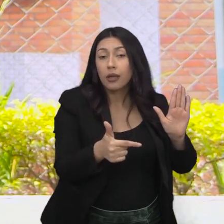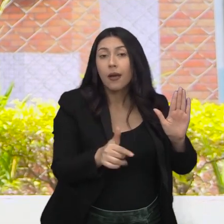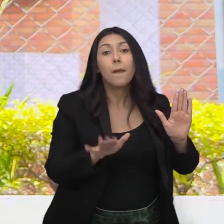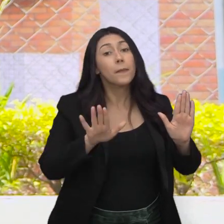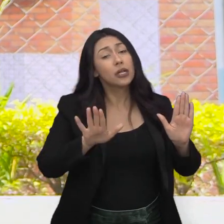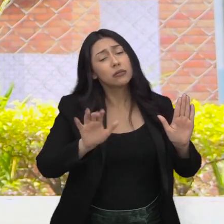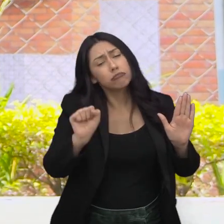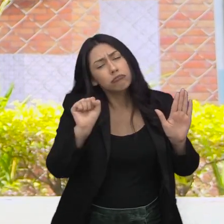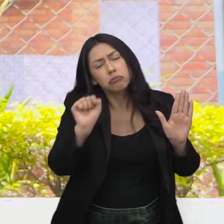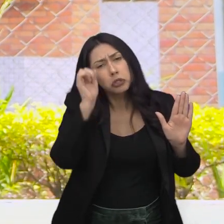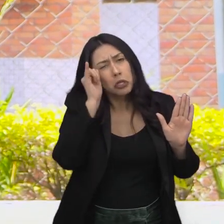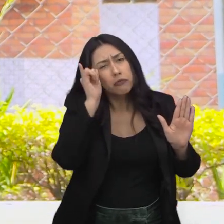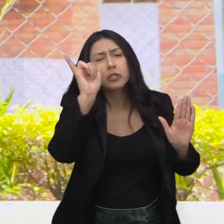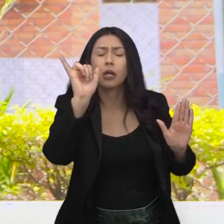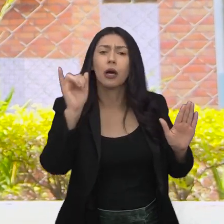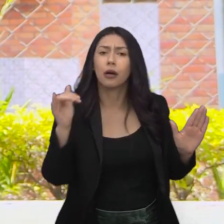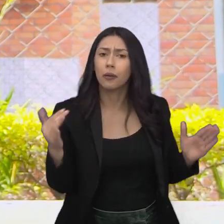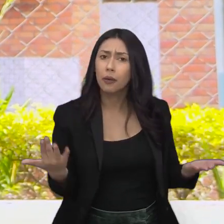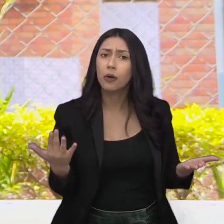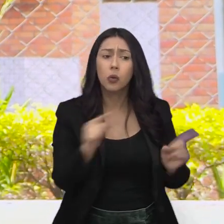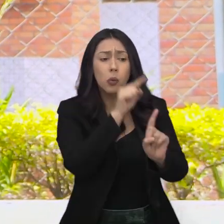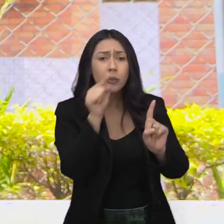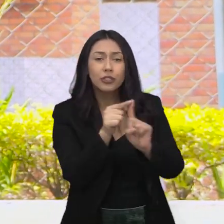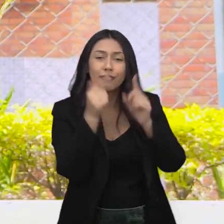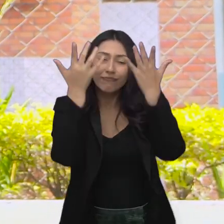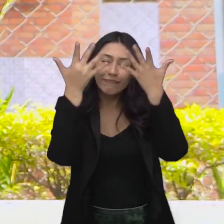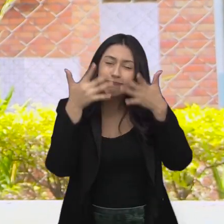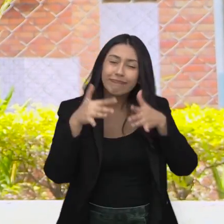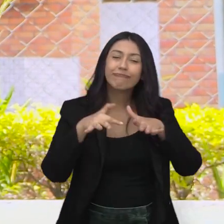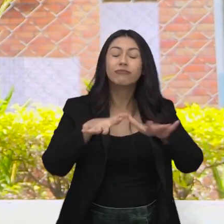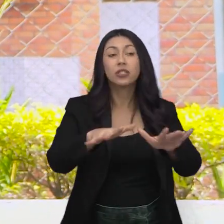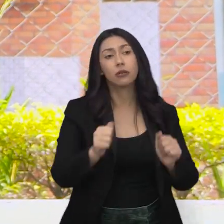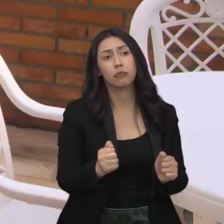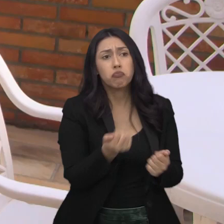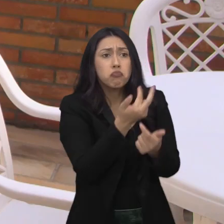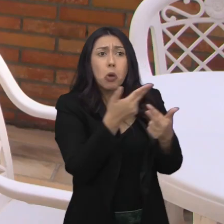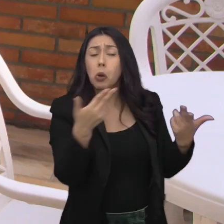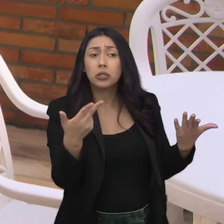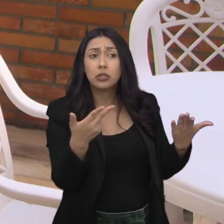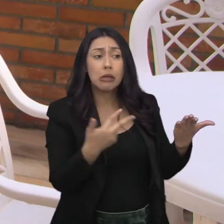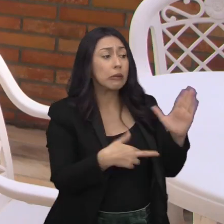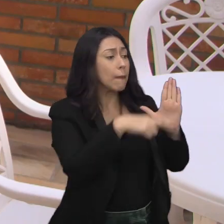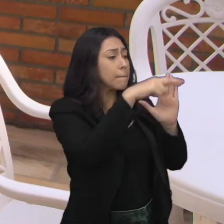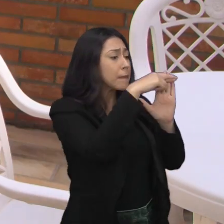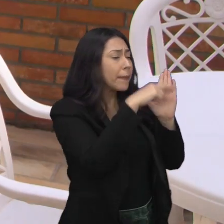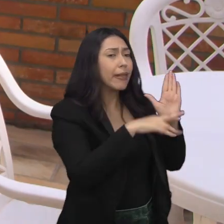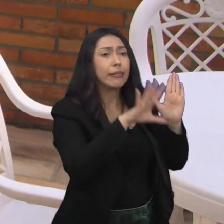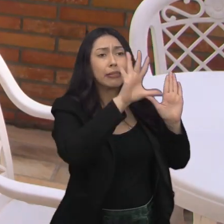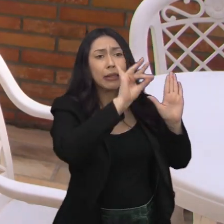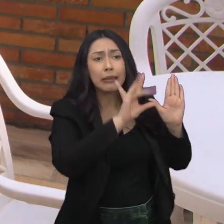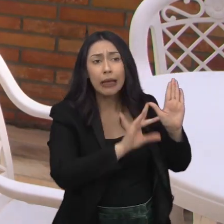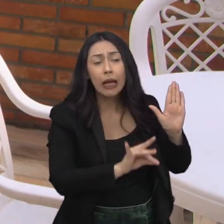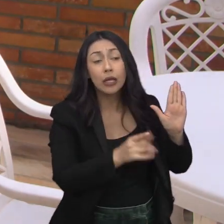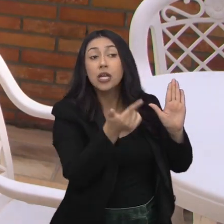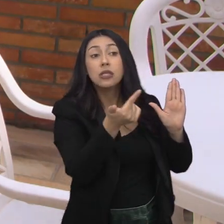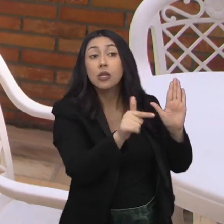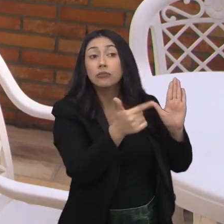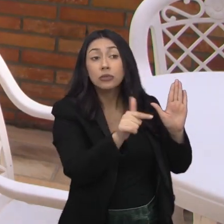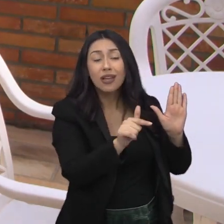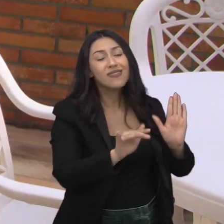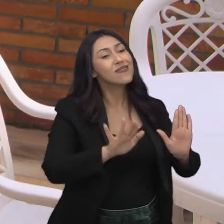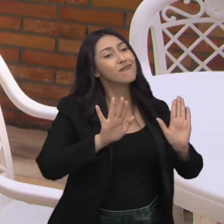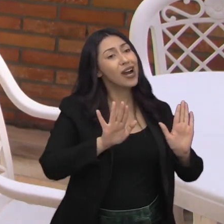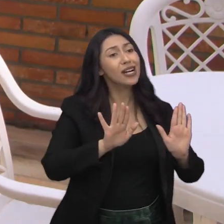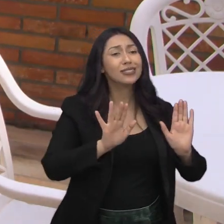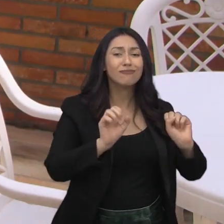dos apartamentos pode ser evitado justamente para que a harmonia prevaleça. Tem coisas que mesmo que não está na convenção